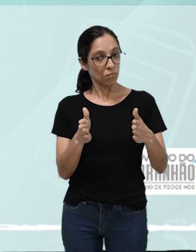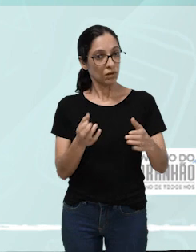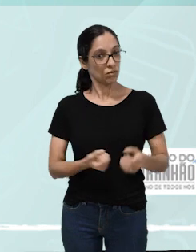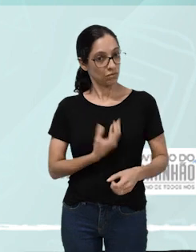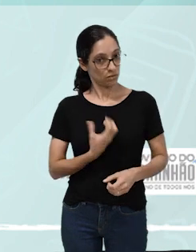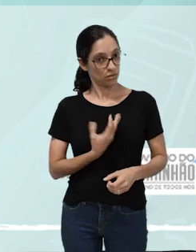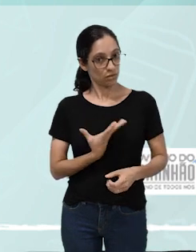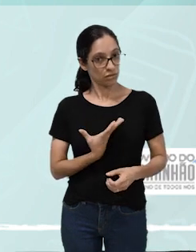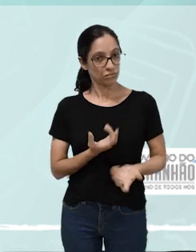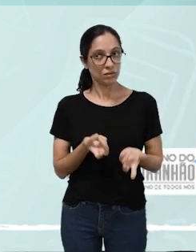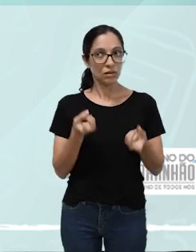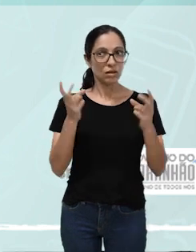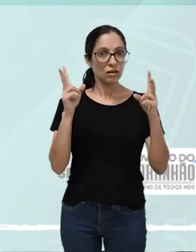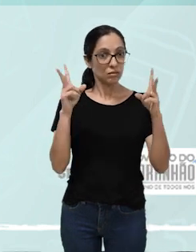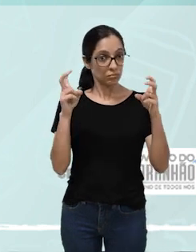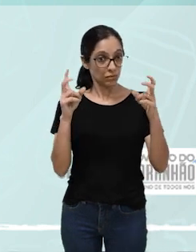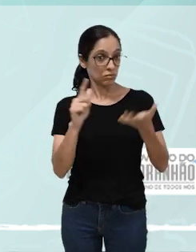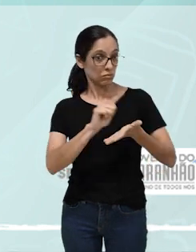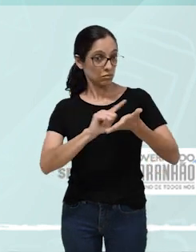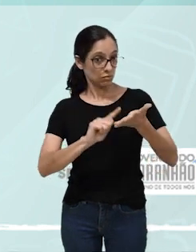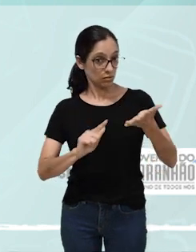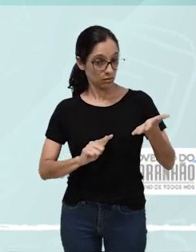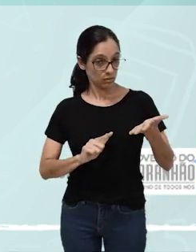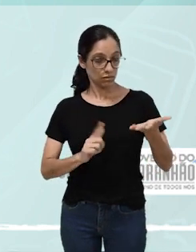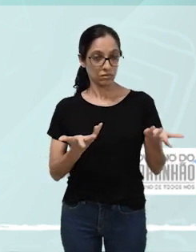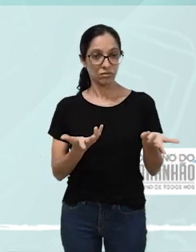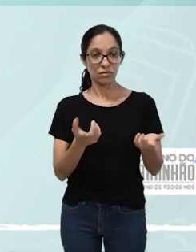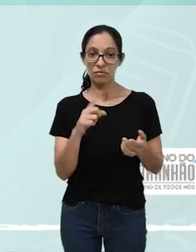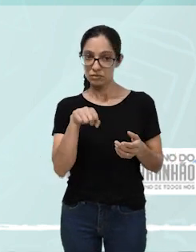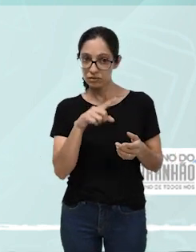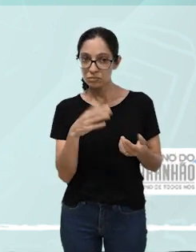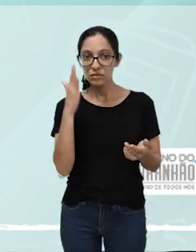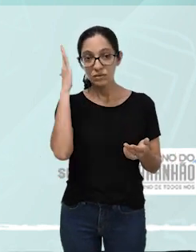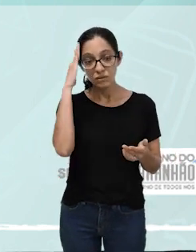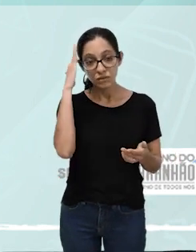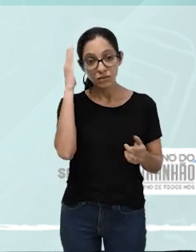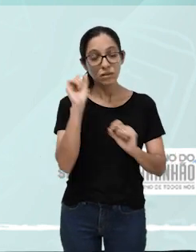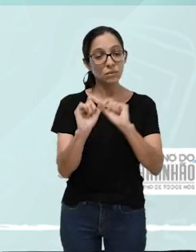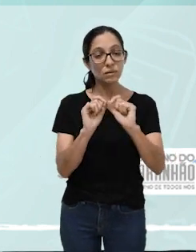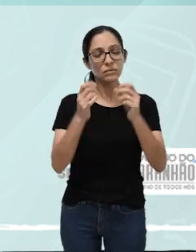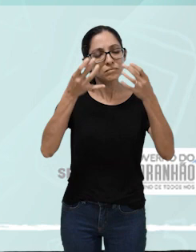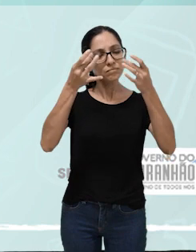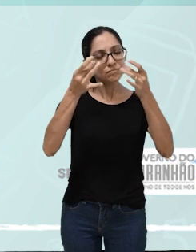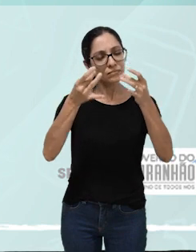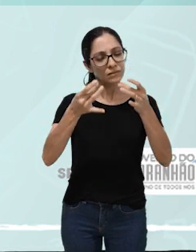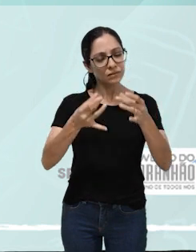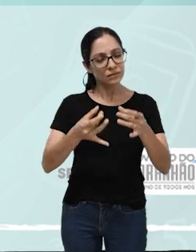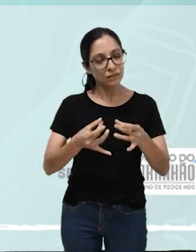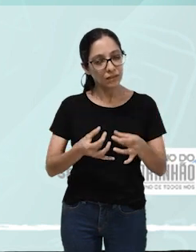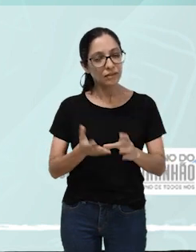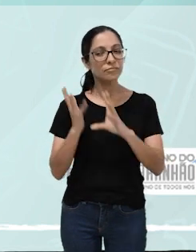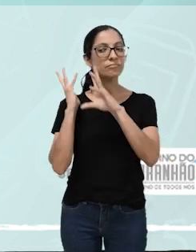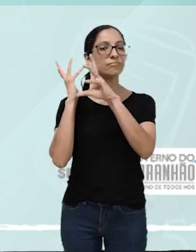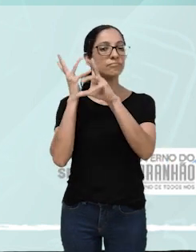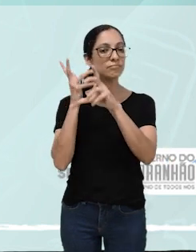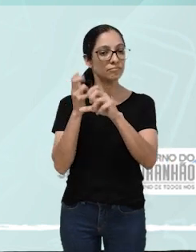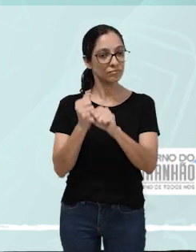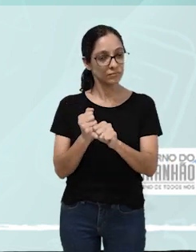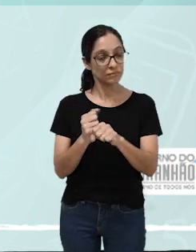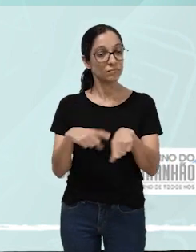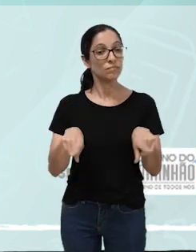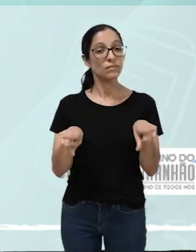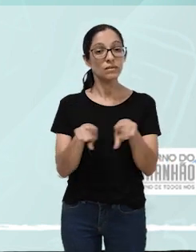se nós estamos falando de um período literário obviamente precisamos esmiuçar relembrar e